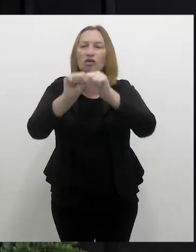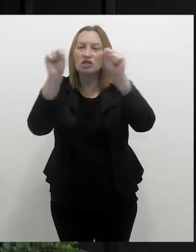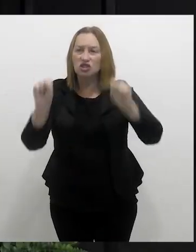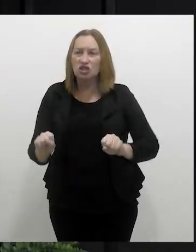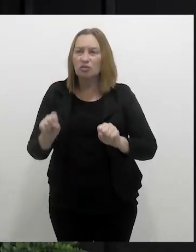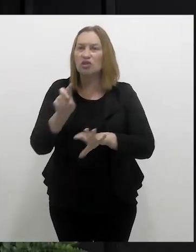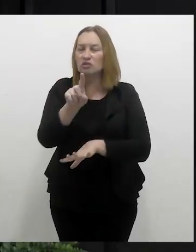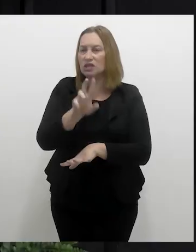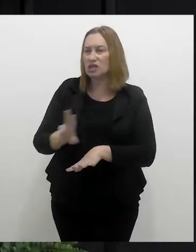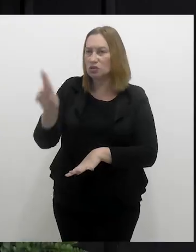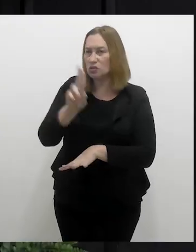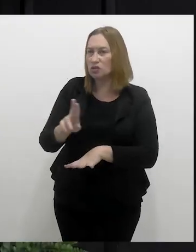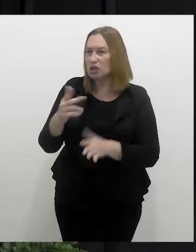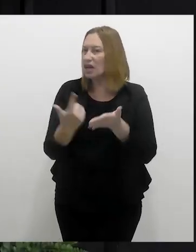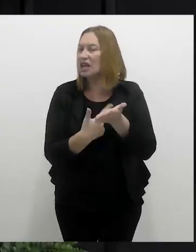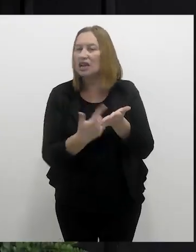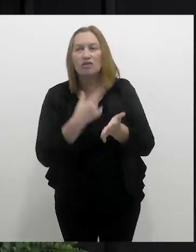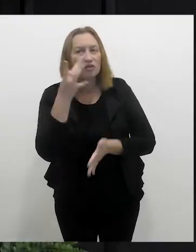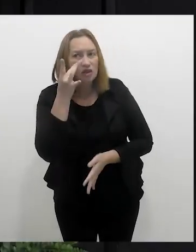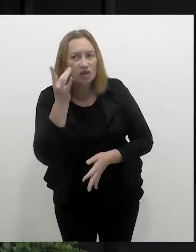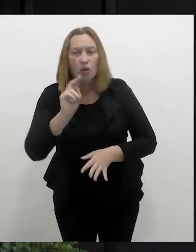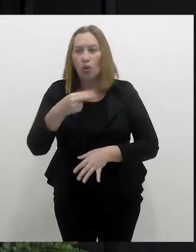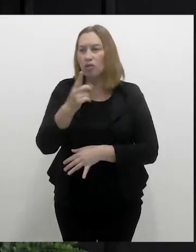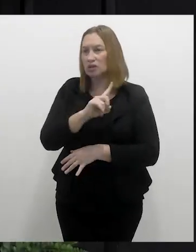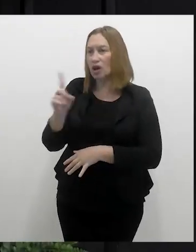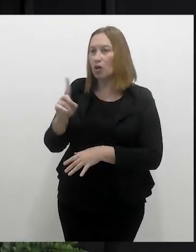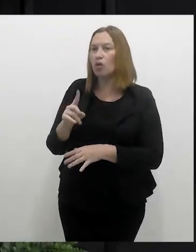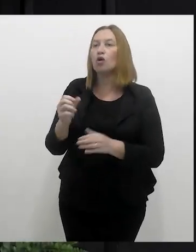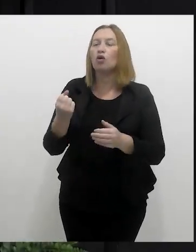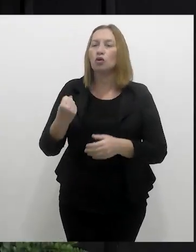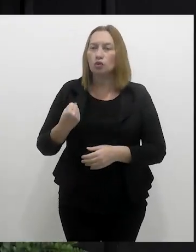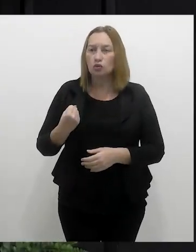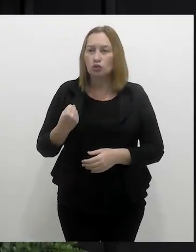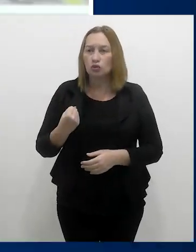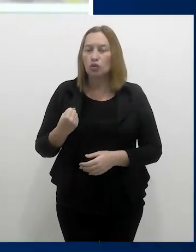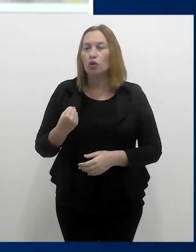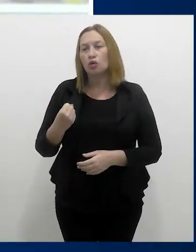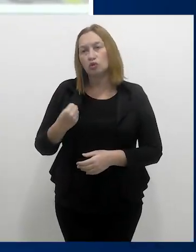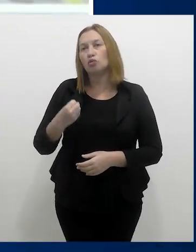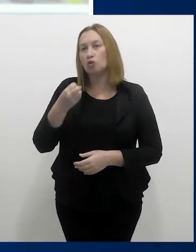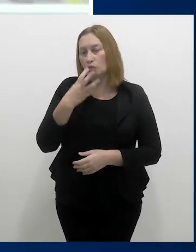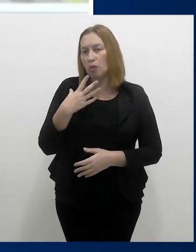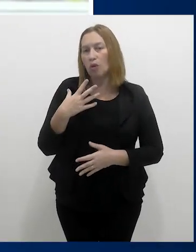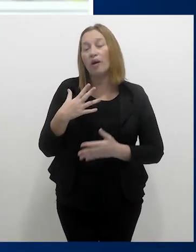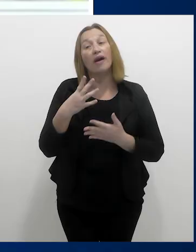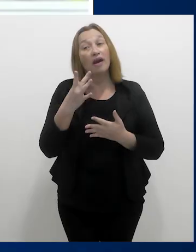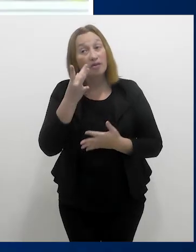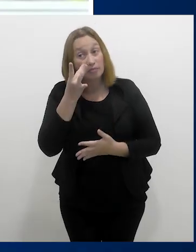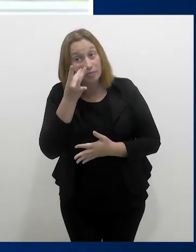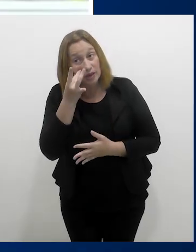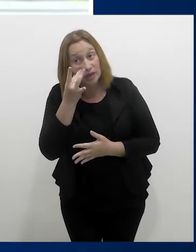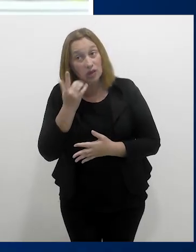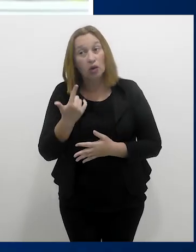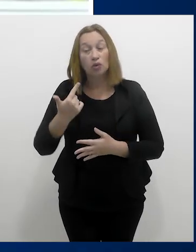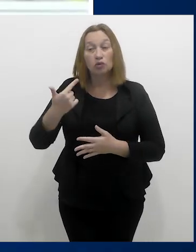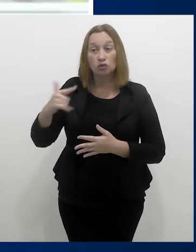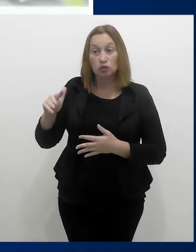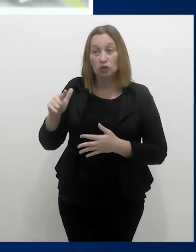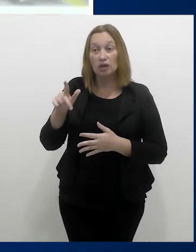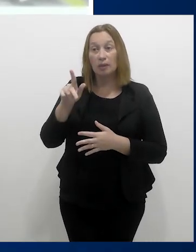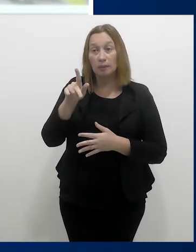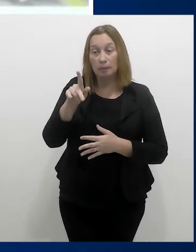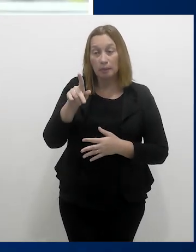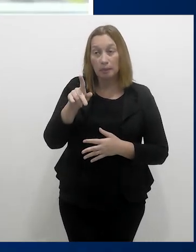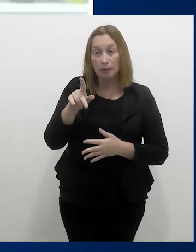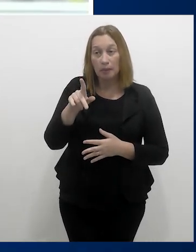para ter essa rotatividade? Eles são físicos ou é Kindle? Como é que é? a maioria é físico, né? E alguns